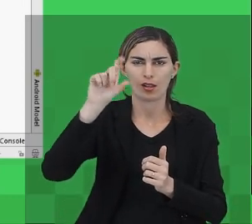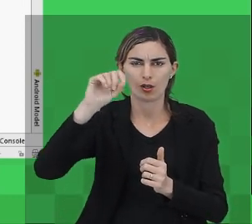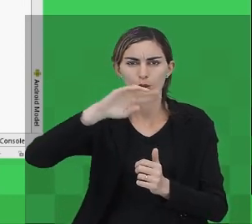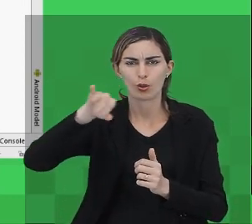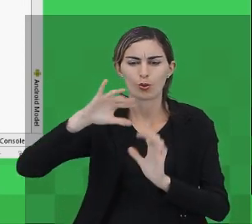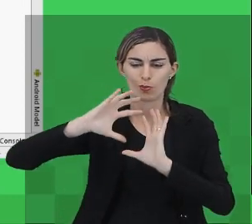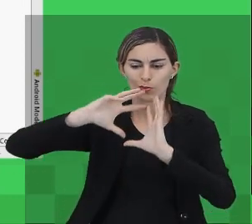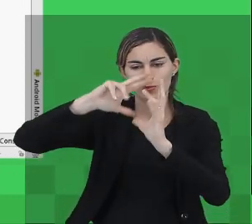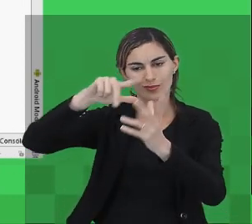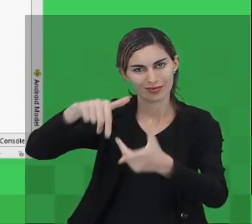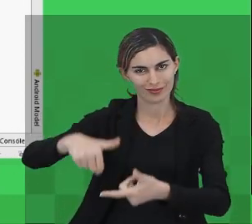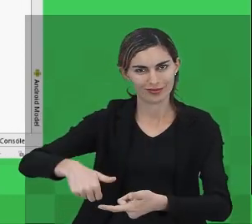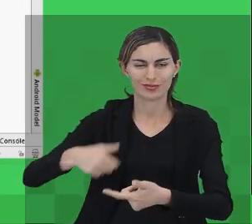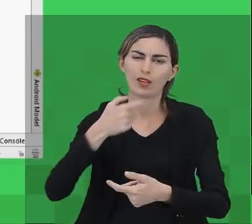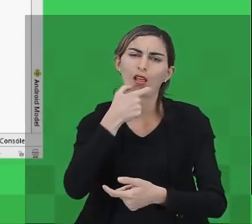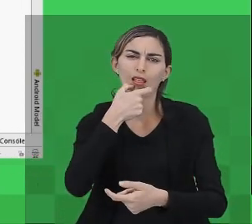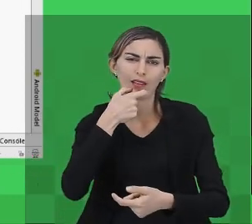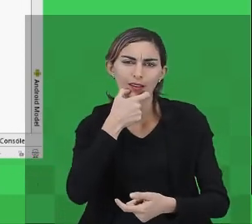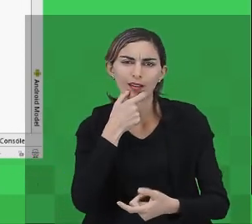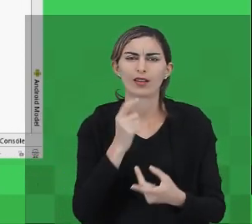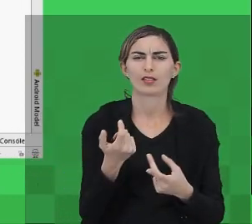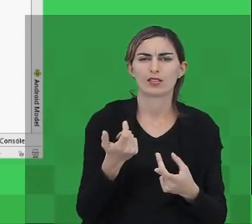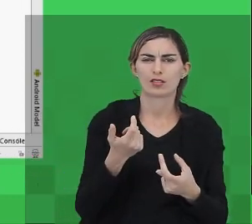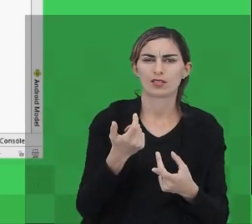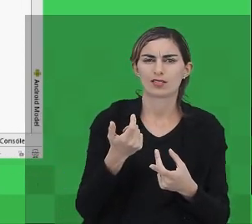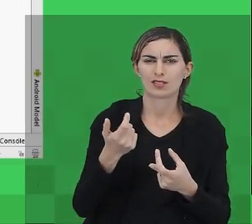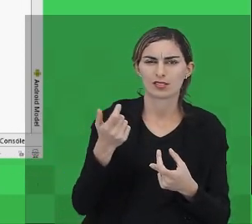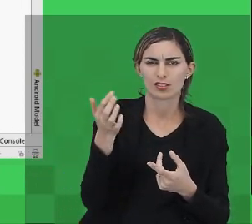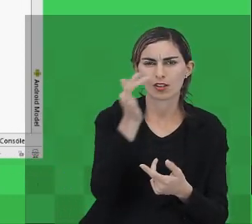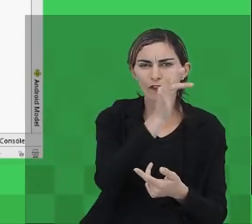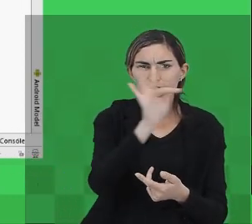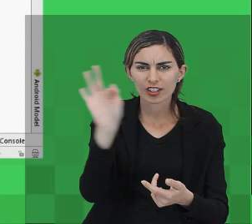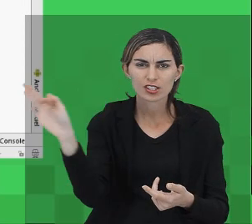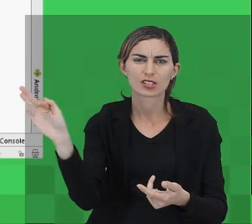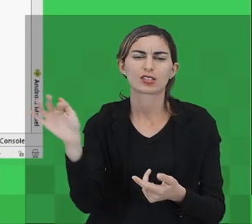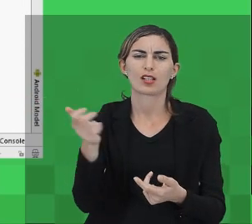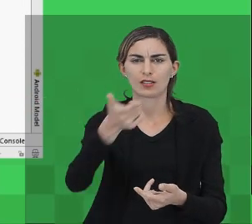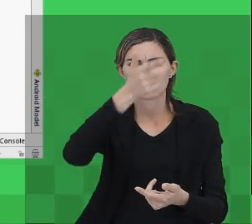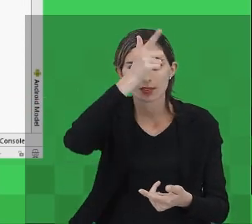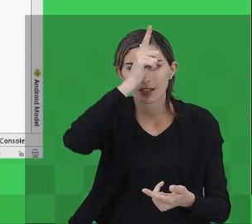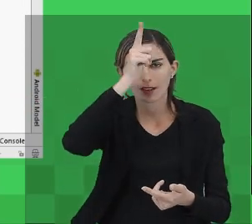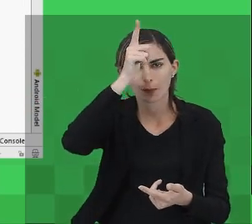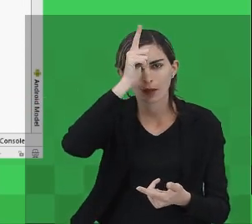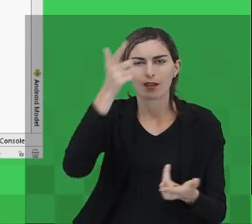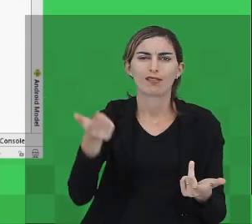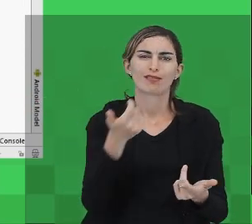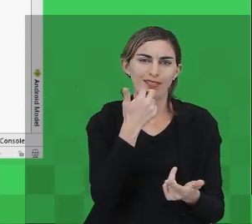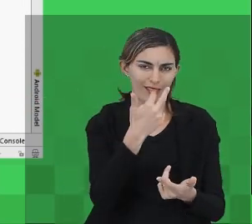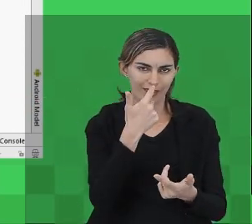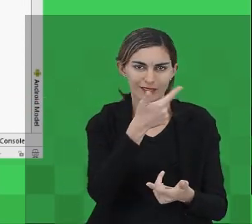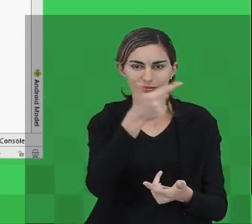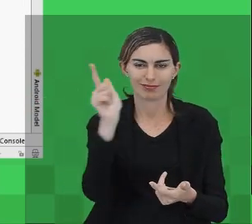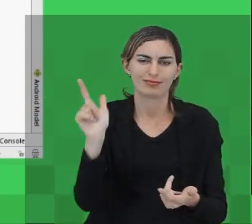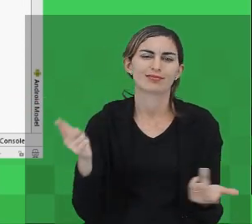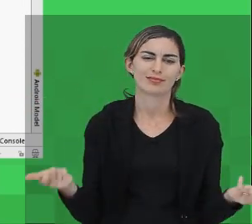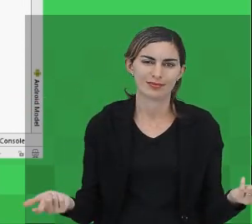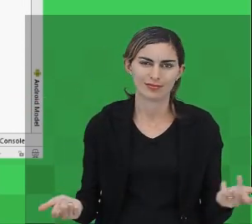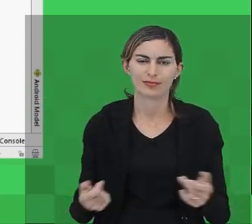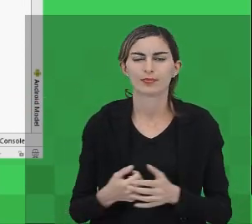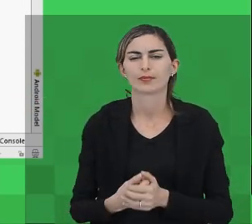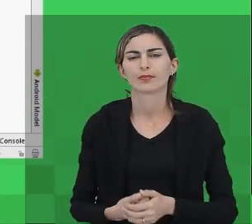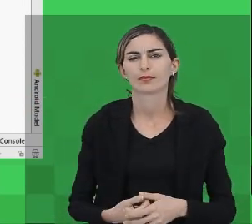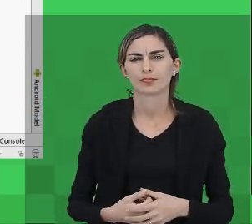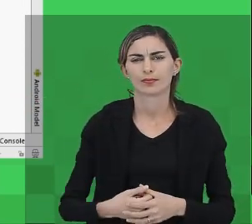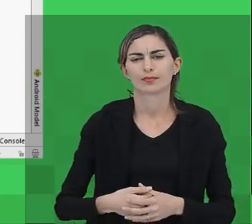Mundo aqui em inglês, ou em francês, ou em alemão, e todos eles serem referenciados a app name.